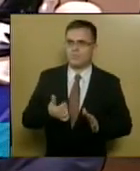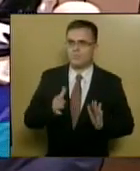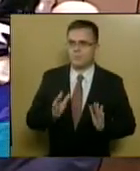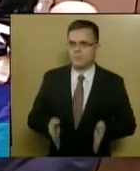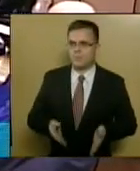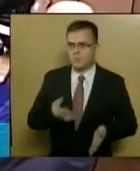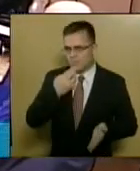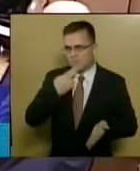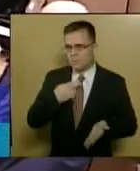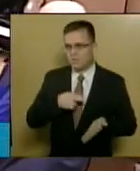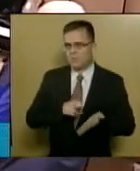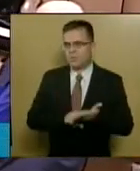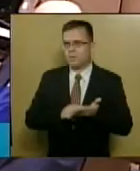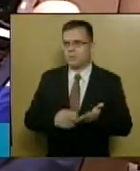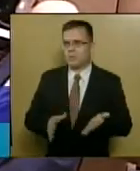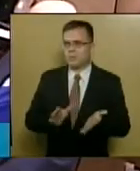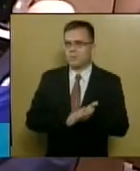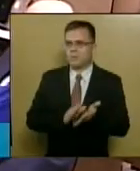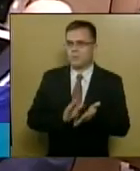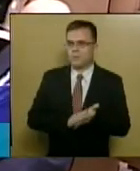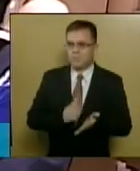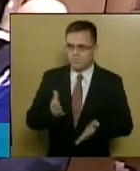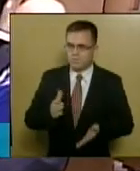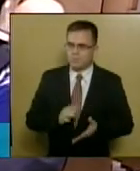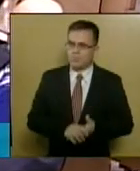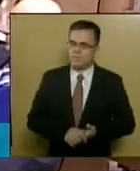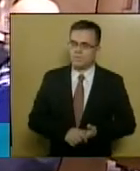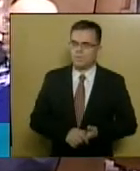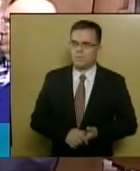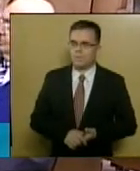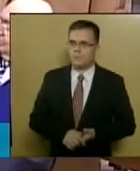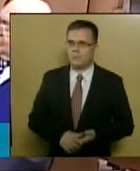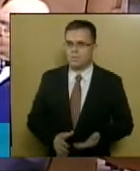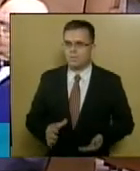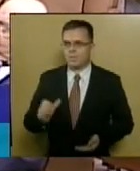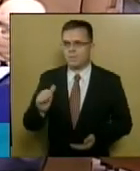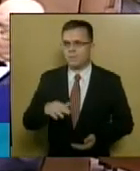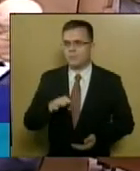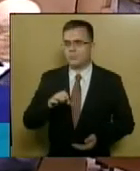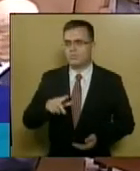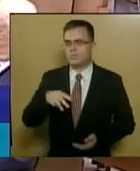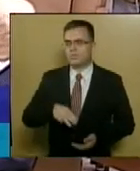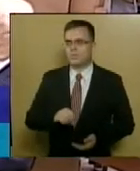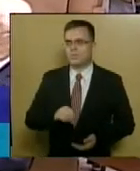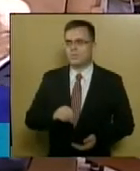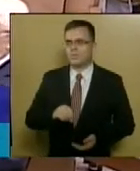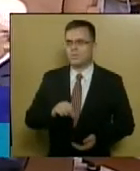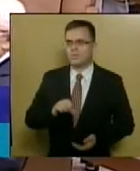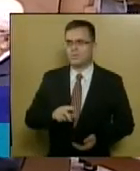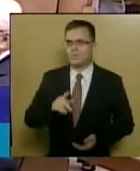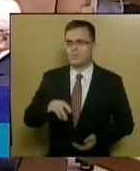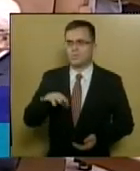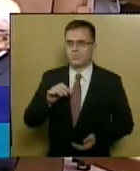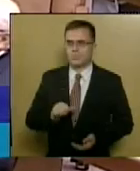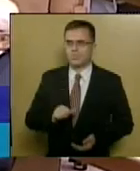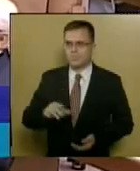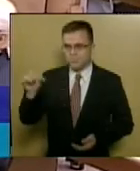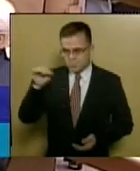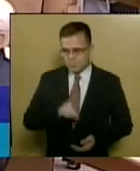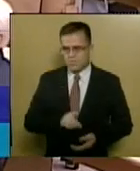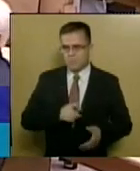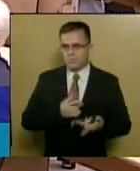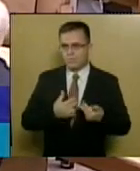uma carta do Papa. Parabéns, padre. Senhor Anselmo Oliveira, diretor para assuntos fiscais e